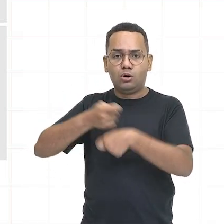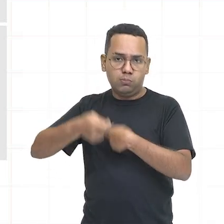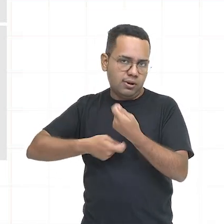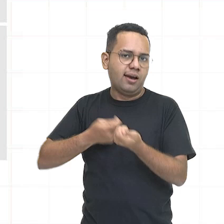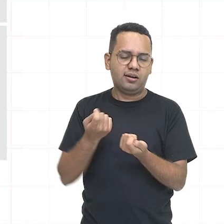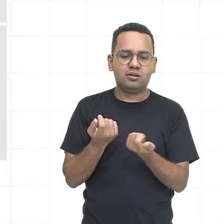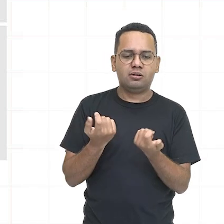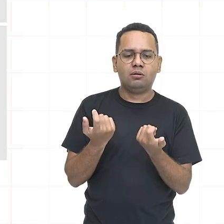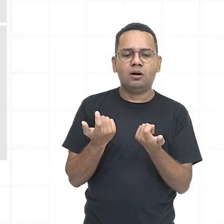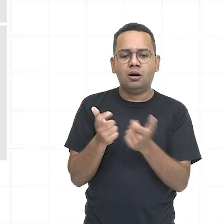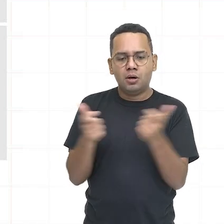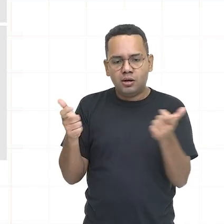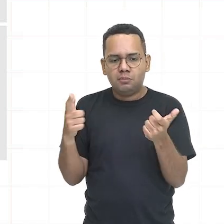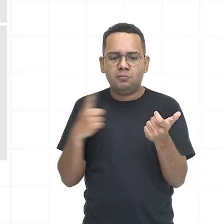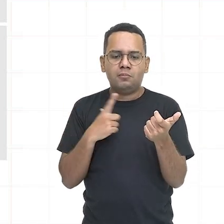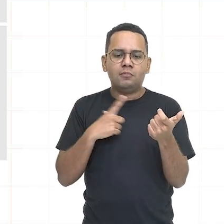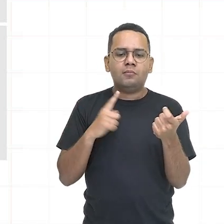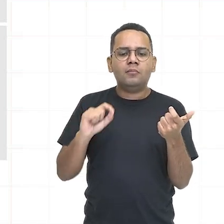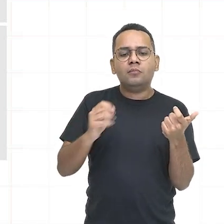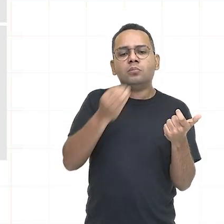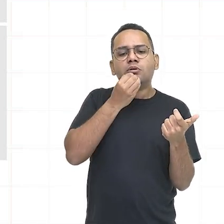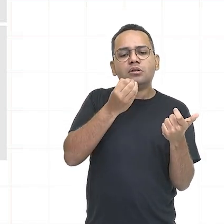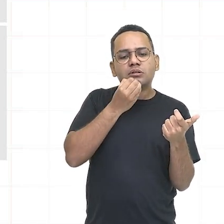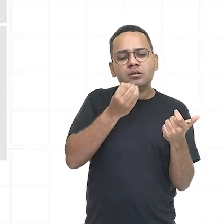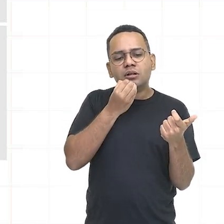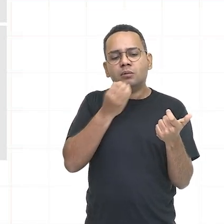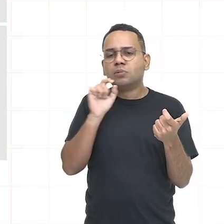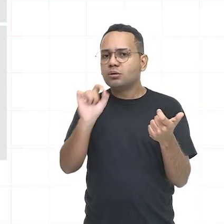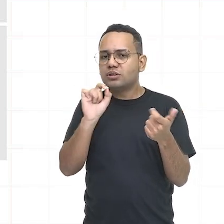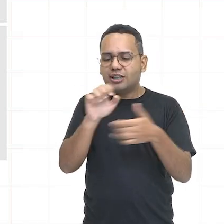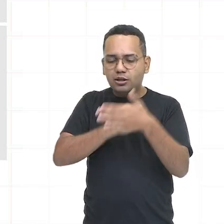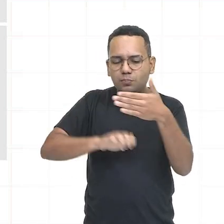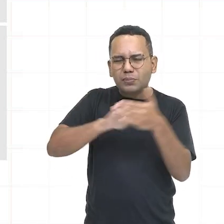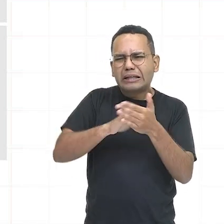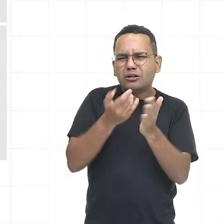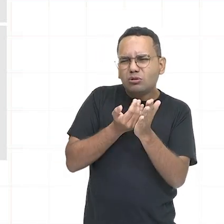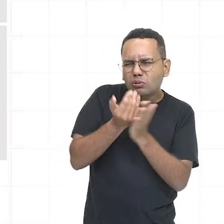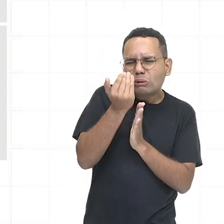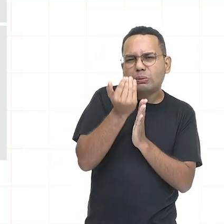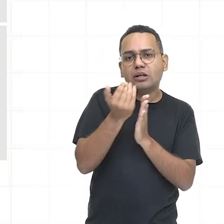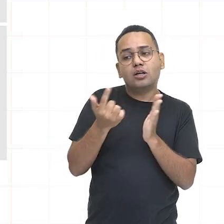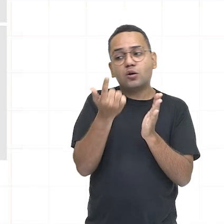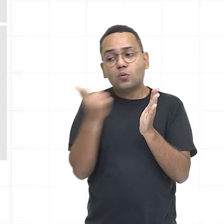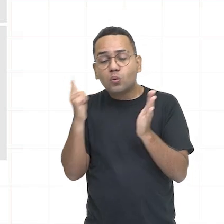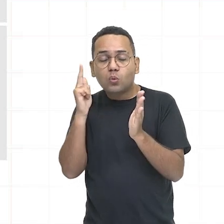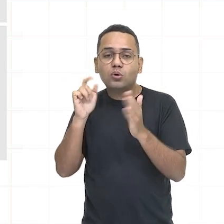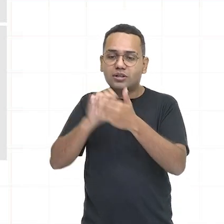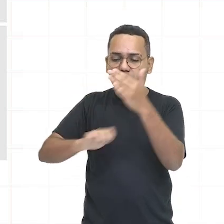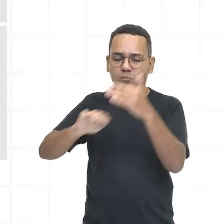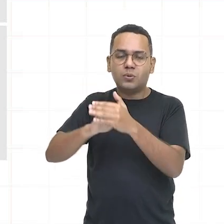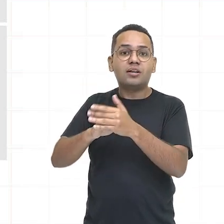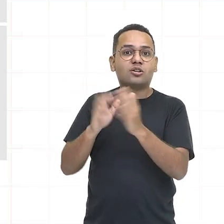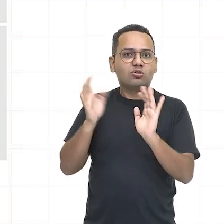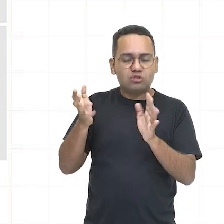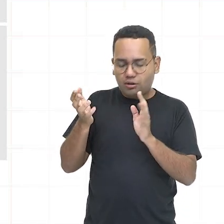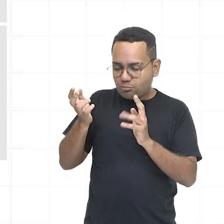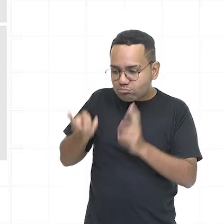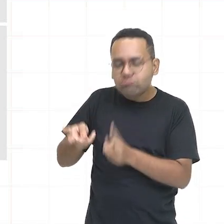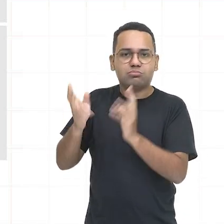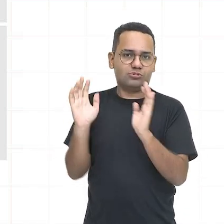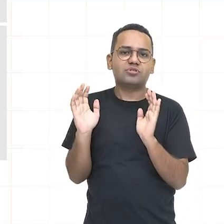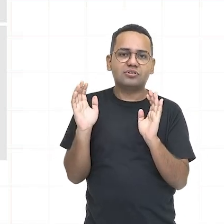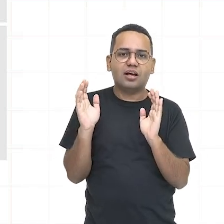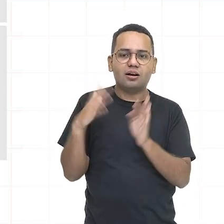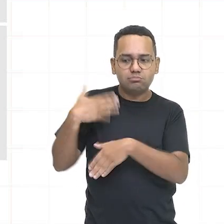novas oportunidades tanto para as pequenas quanto para as médias empresas, ok? E isso também